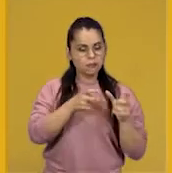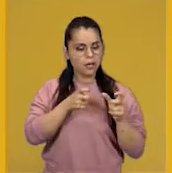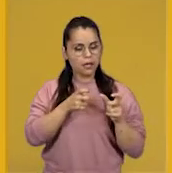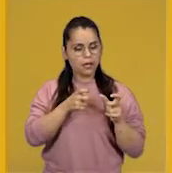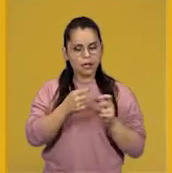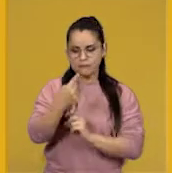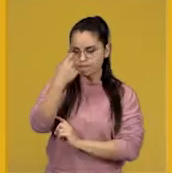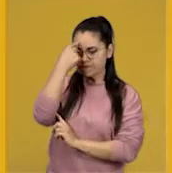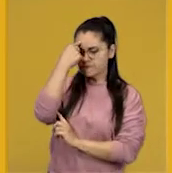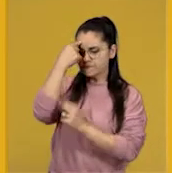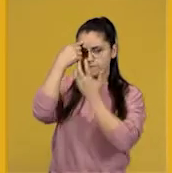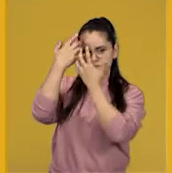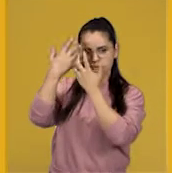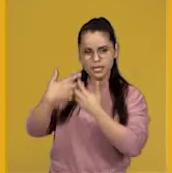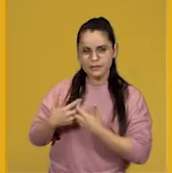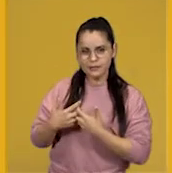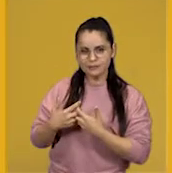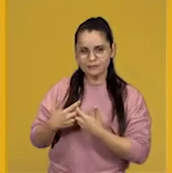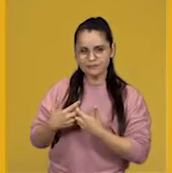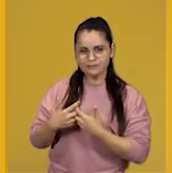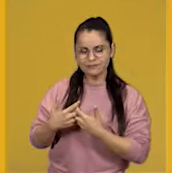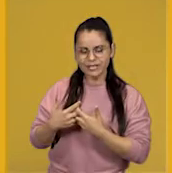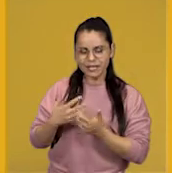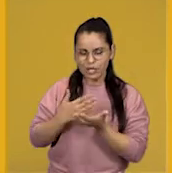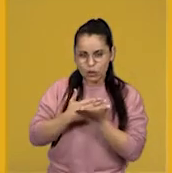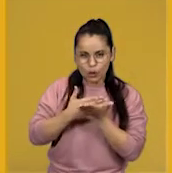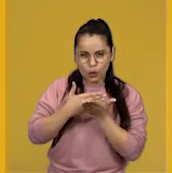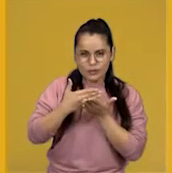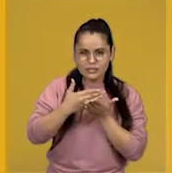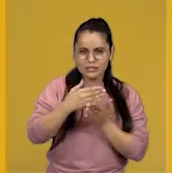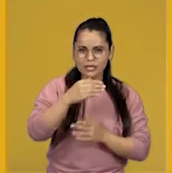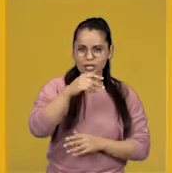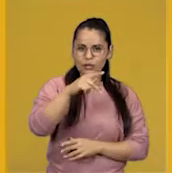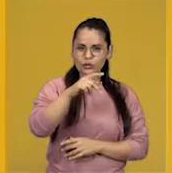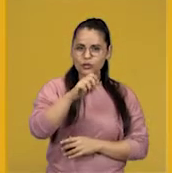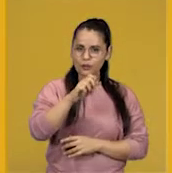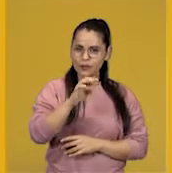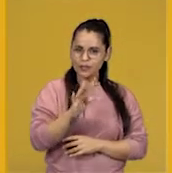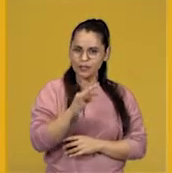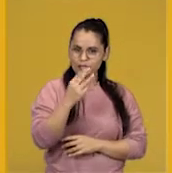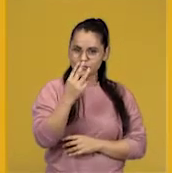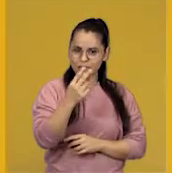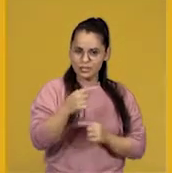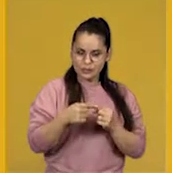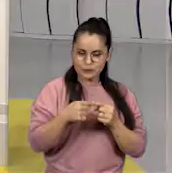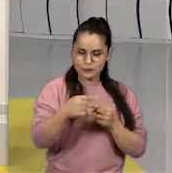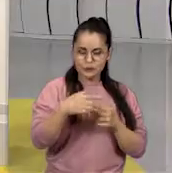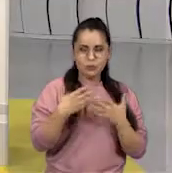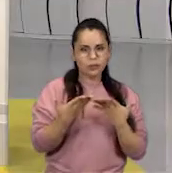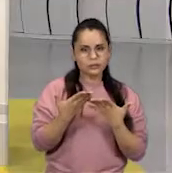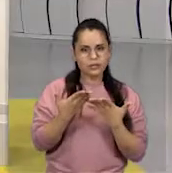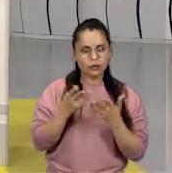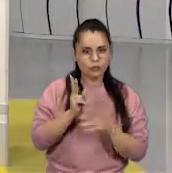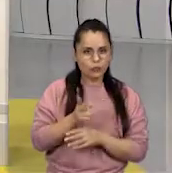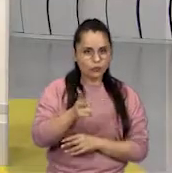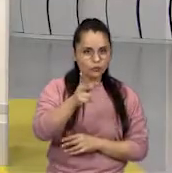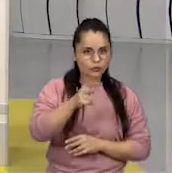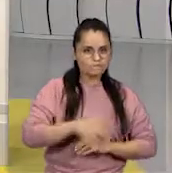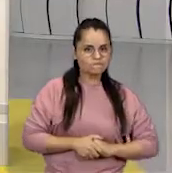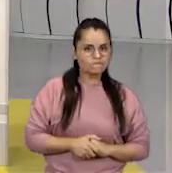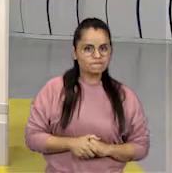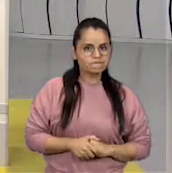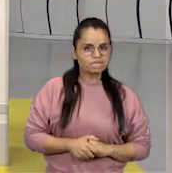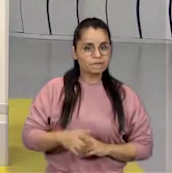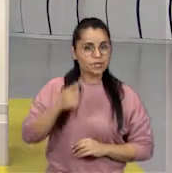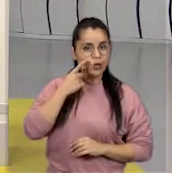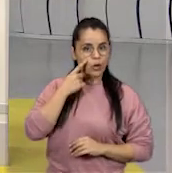e pensar. Isso está até no PET, bem no início do PET 3, na primeira semana. Então, nós vamos dar continuidade. Então, vamos ver